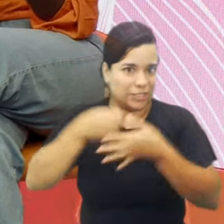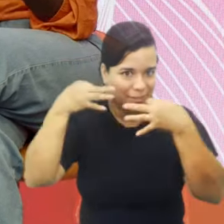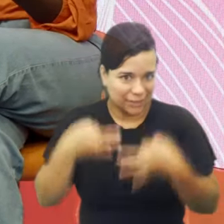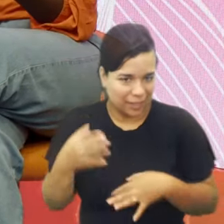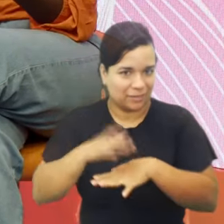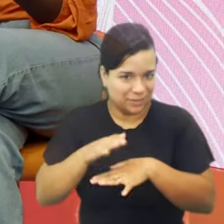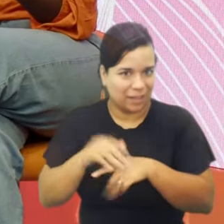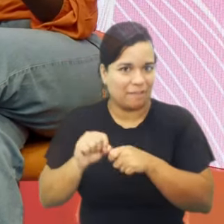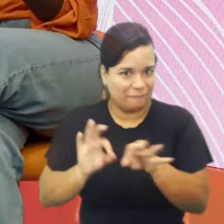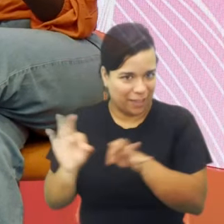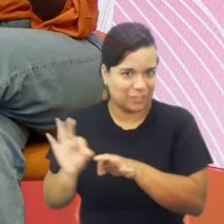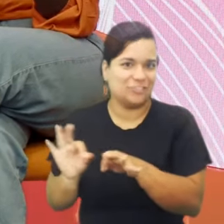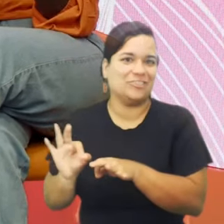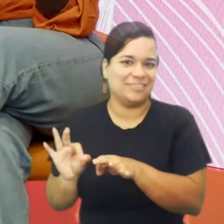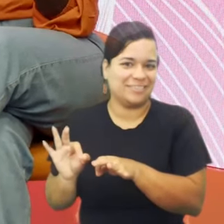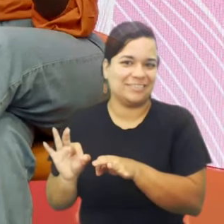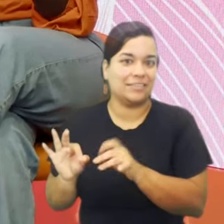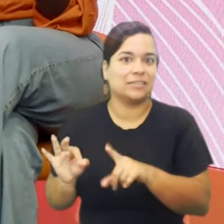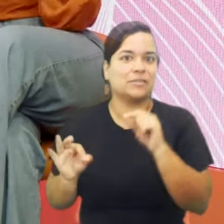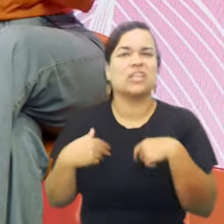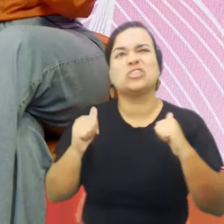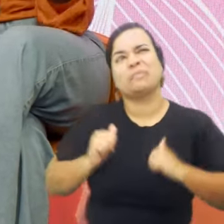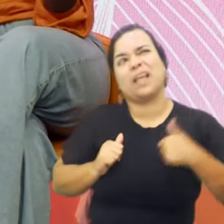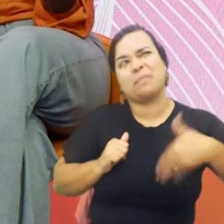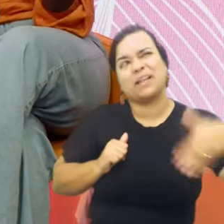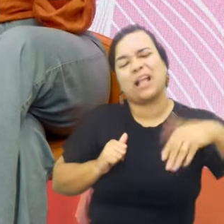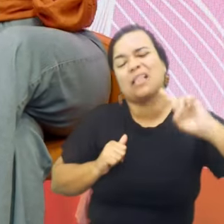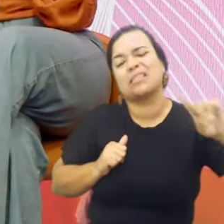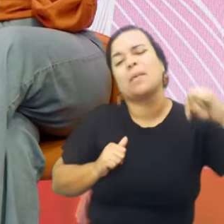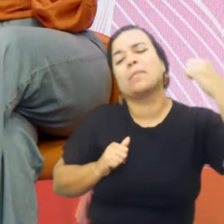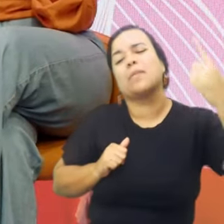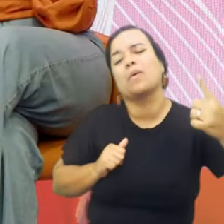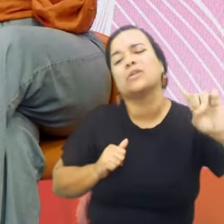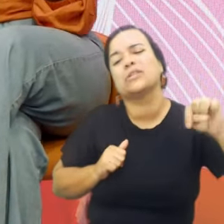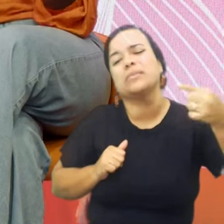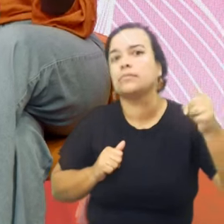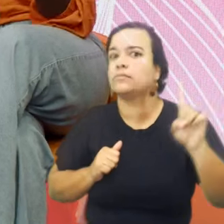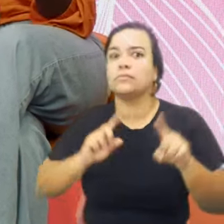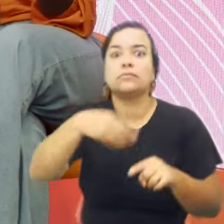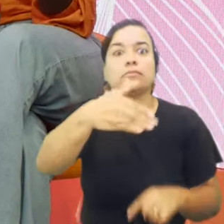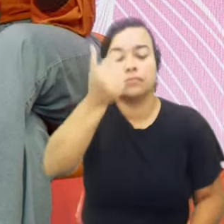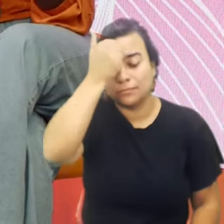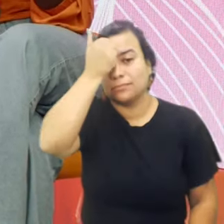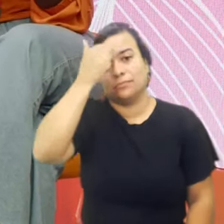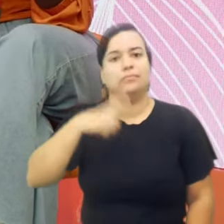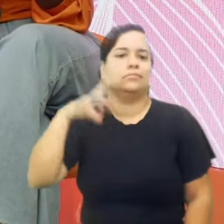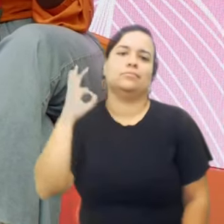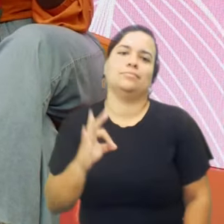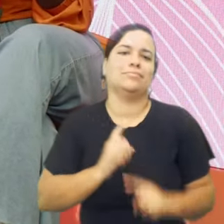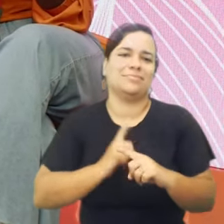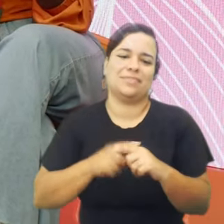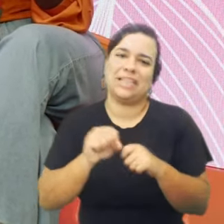ter feito e não de ter esperado e falado, não, mas pra frente eu vejo, e ter me arrependido por não